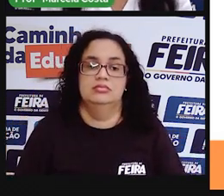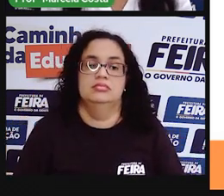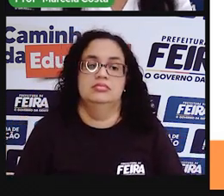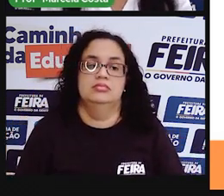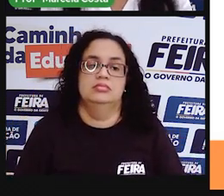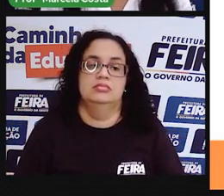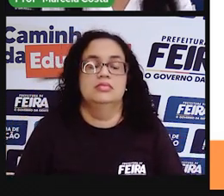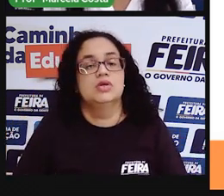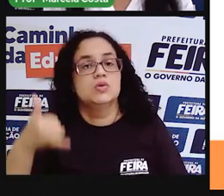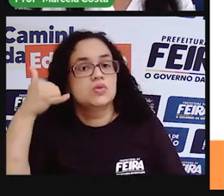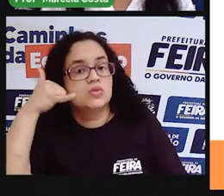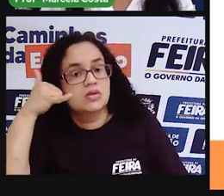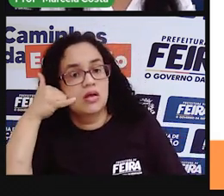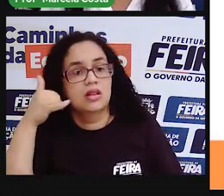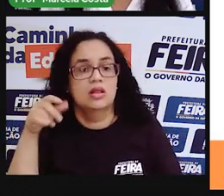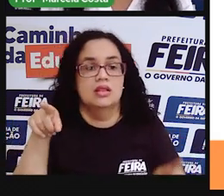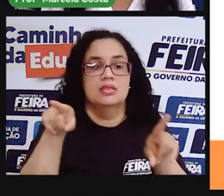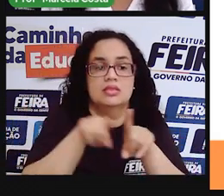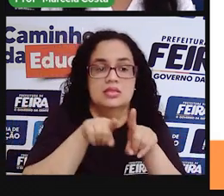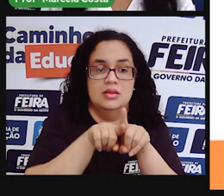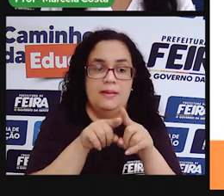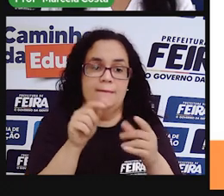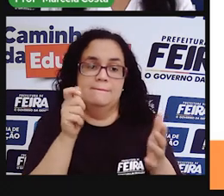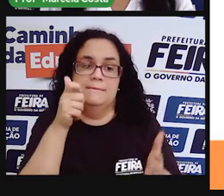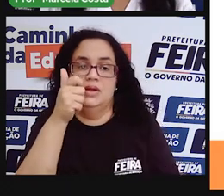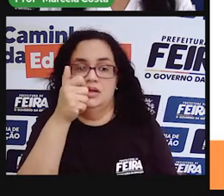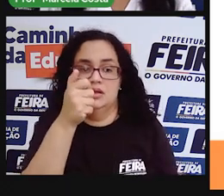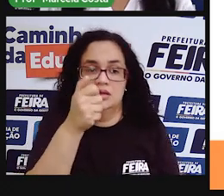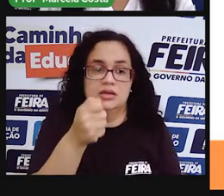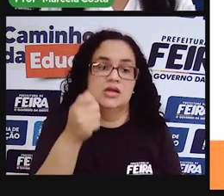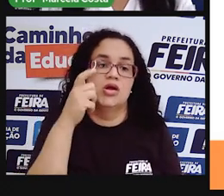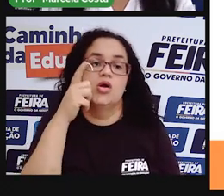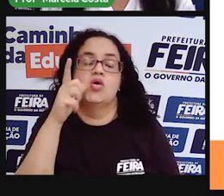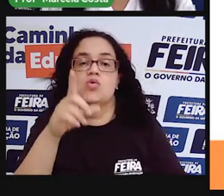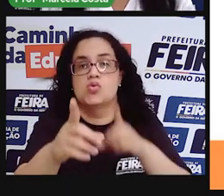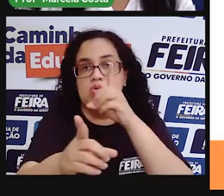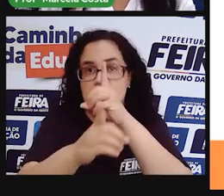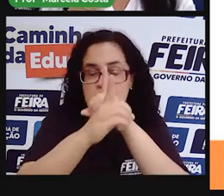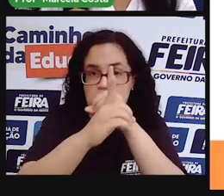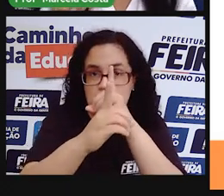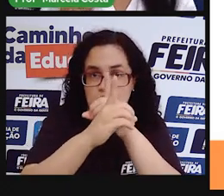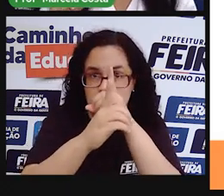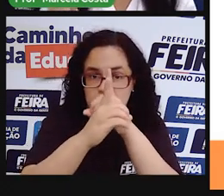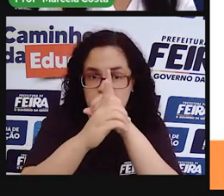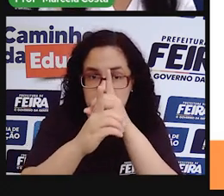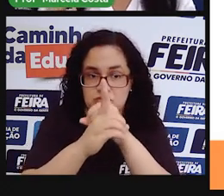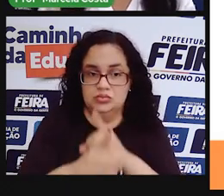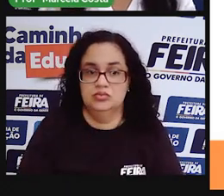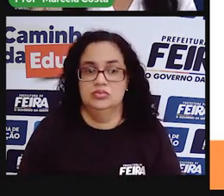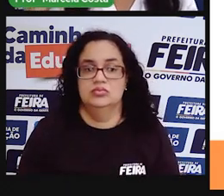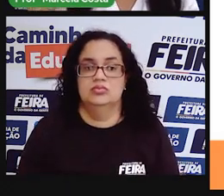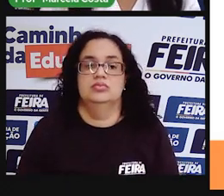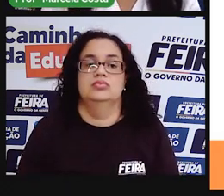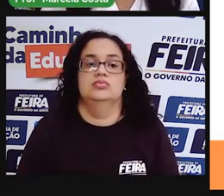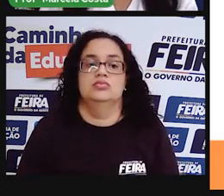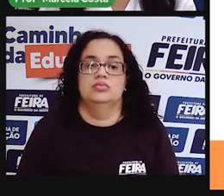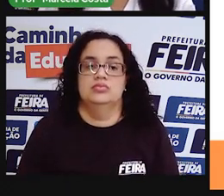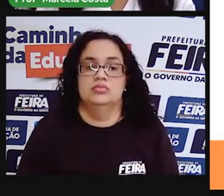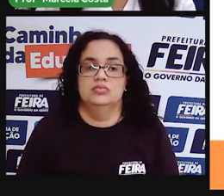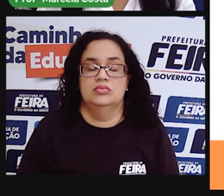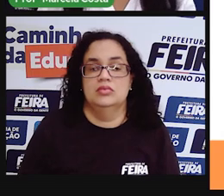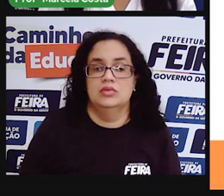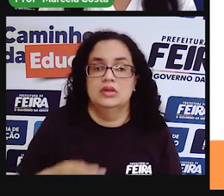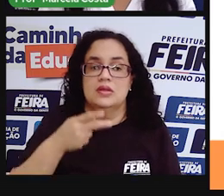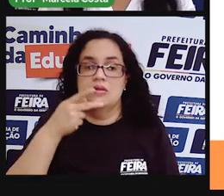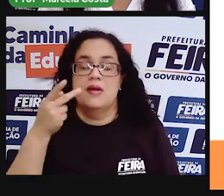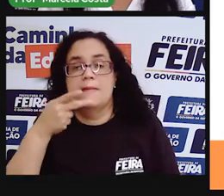o celular mesmo, ali na lateral do celular você encontra esse botão, esse símbolo, né? De uma maneira